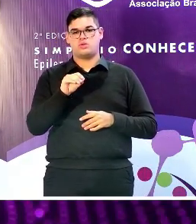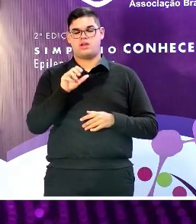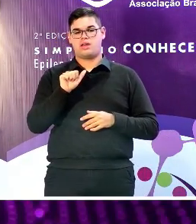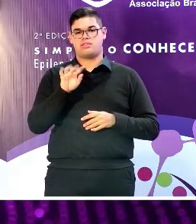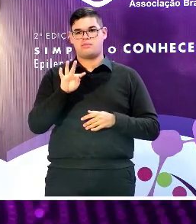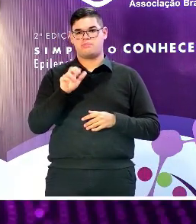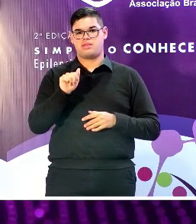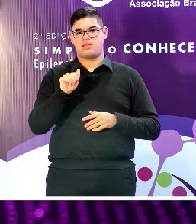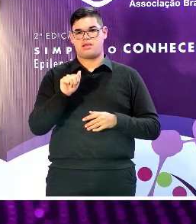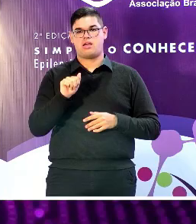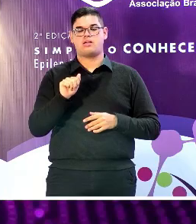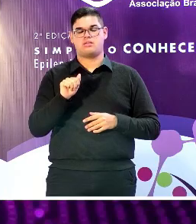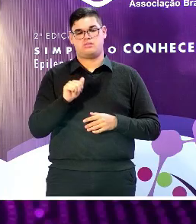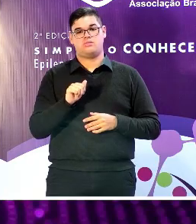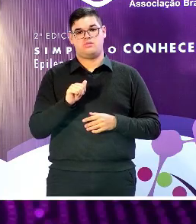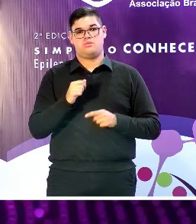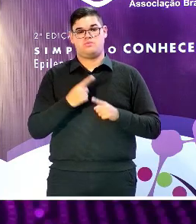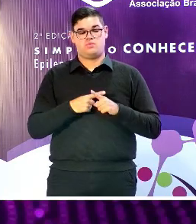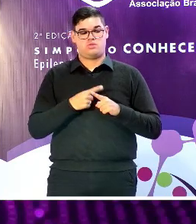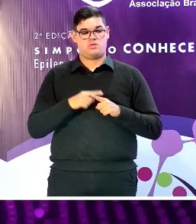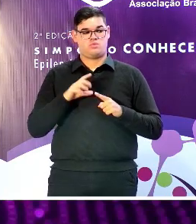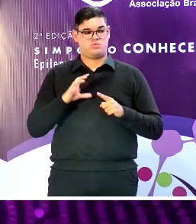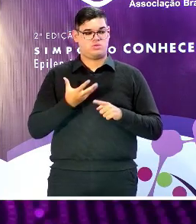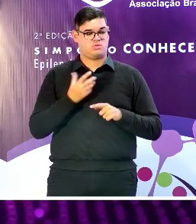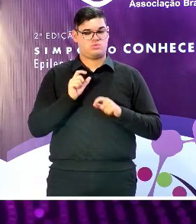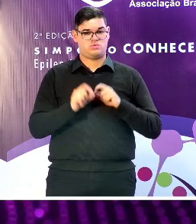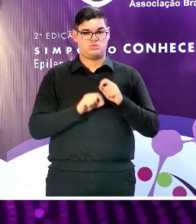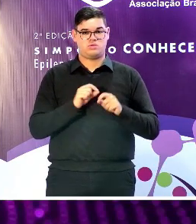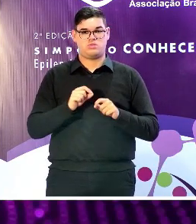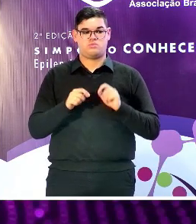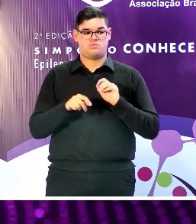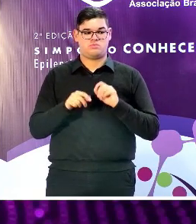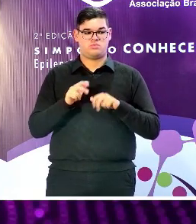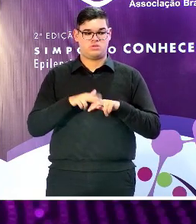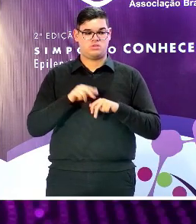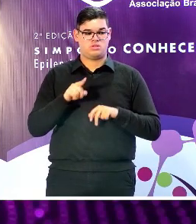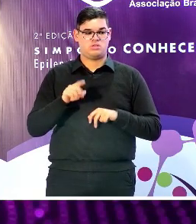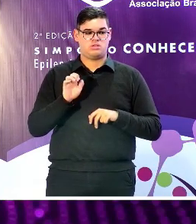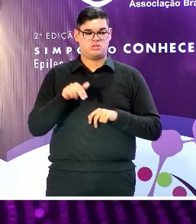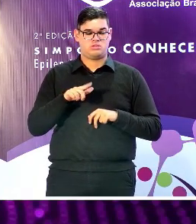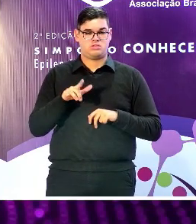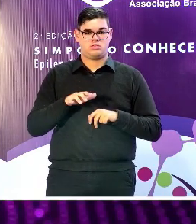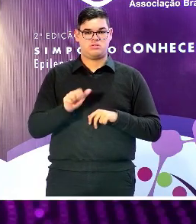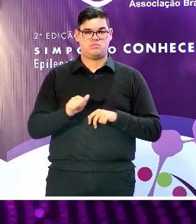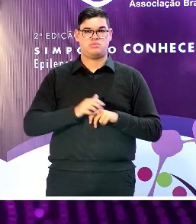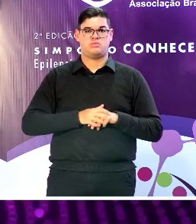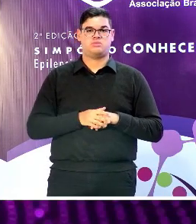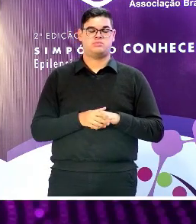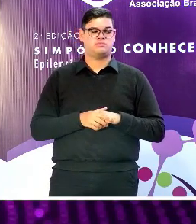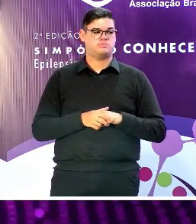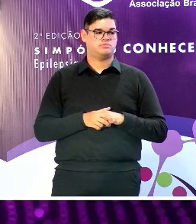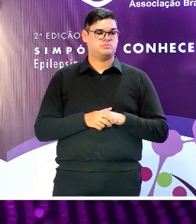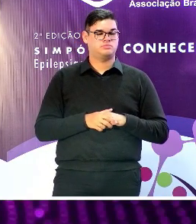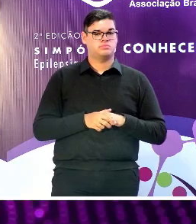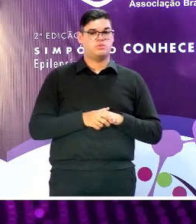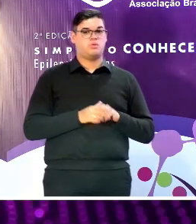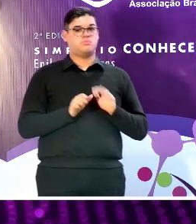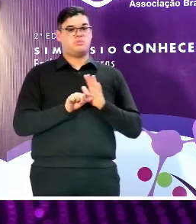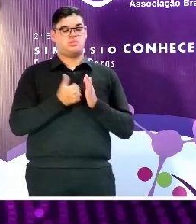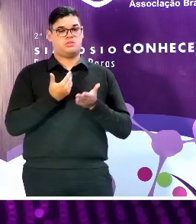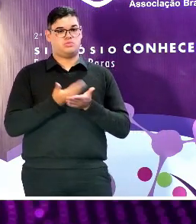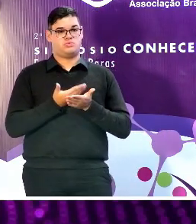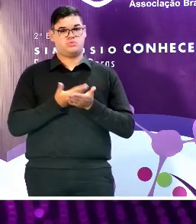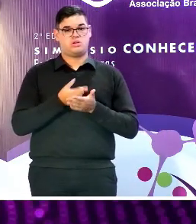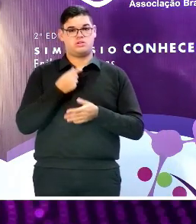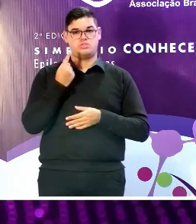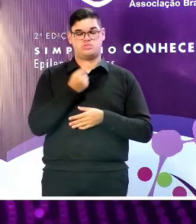condição decorre, né, de uma disfunção dessa enzima. Então, no primeiro estudo, a gente